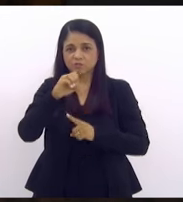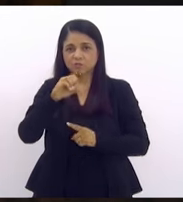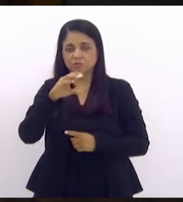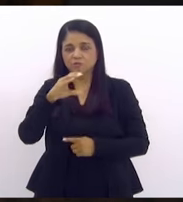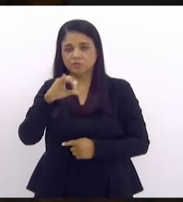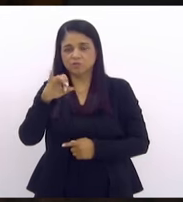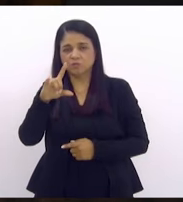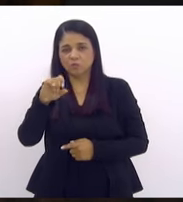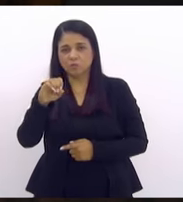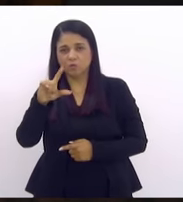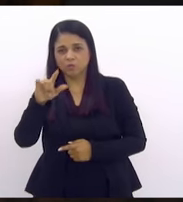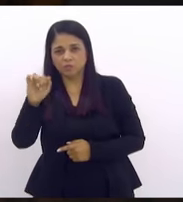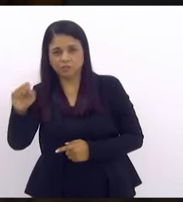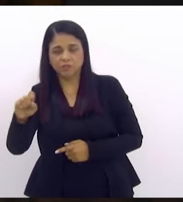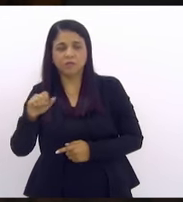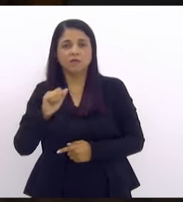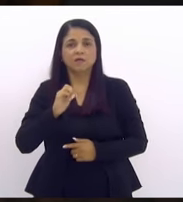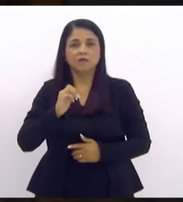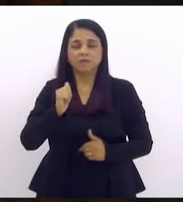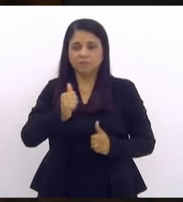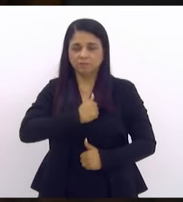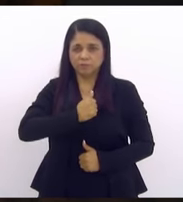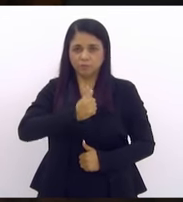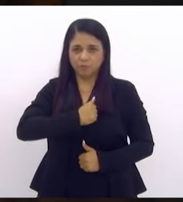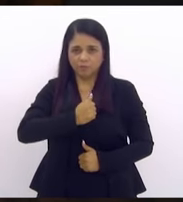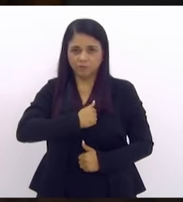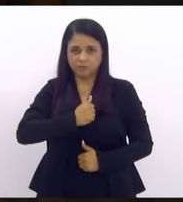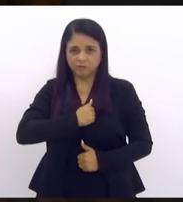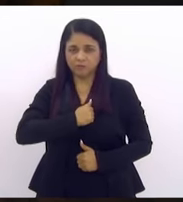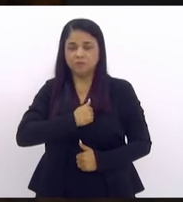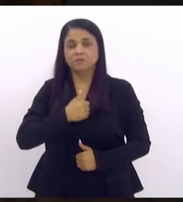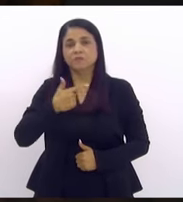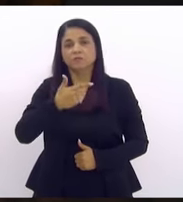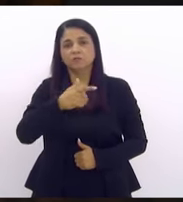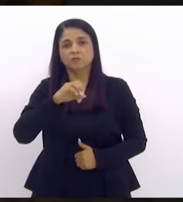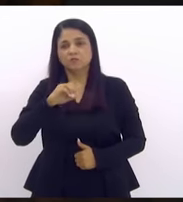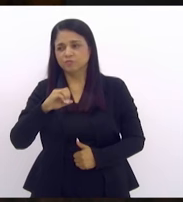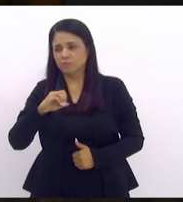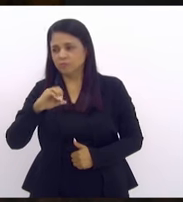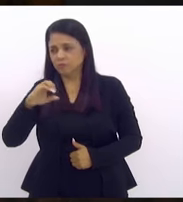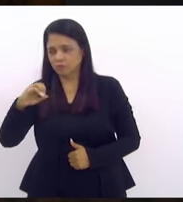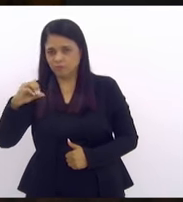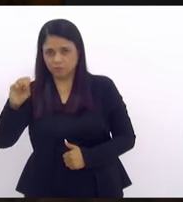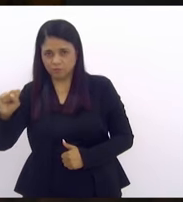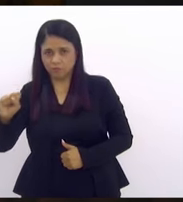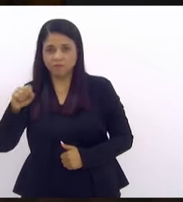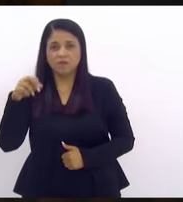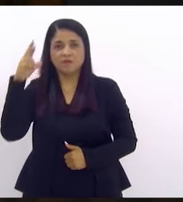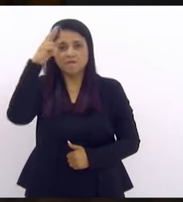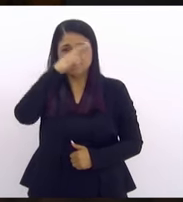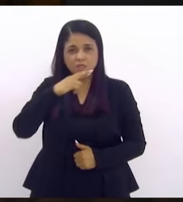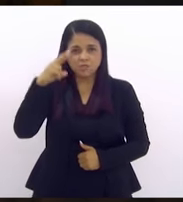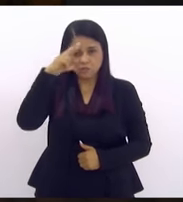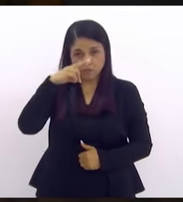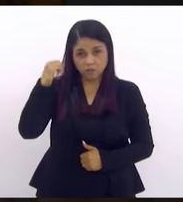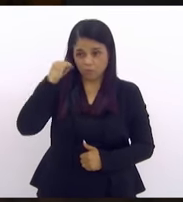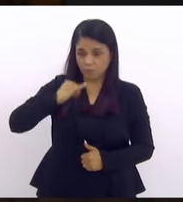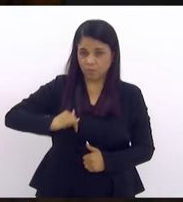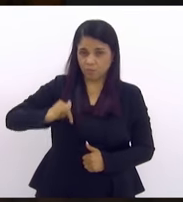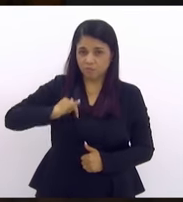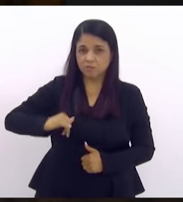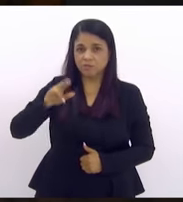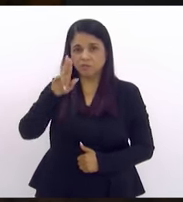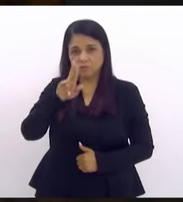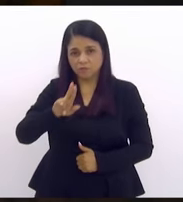Universidade Federal do Rio de Janeiro em 2008 foi investigador bolsista da